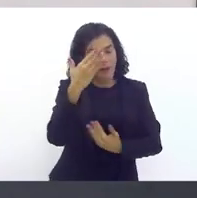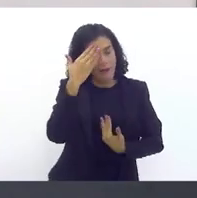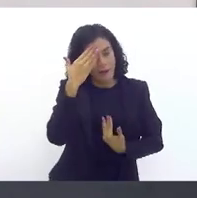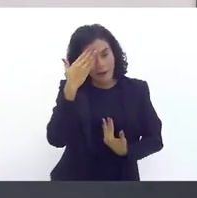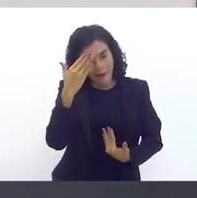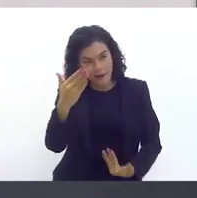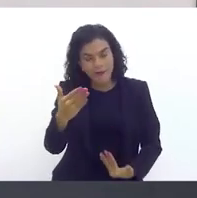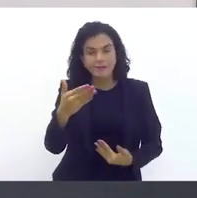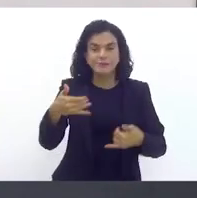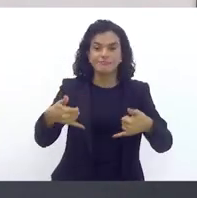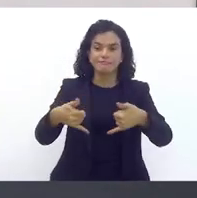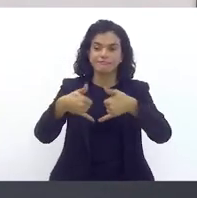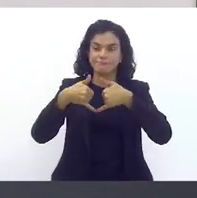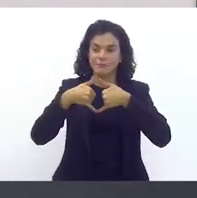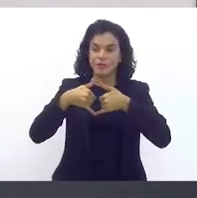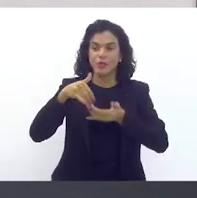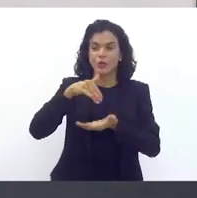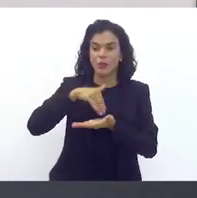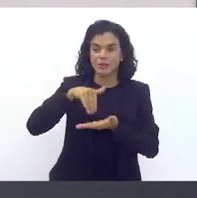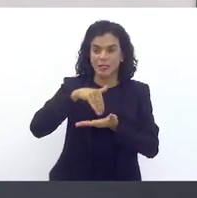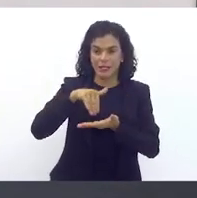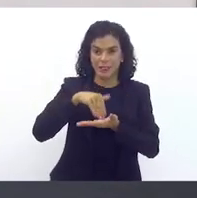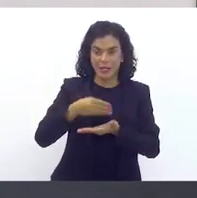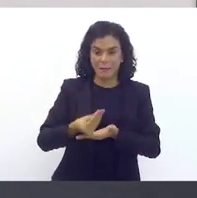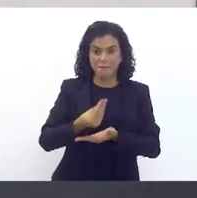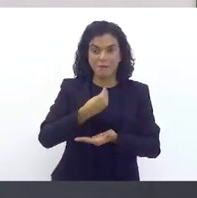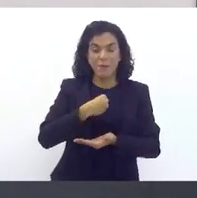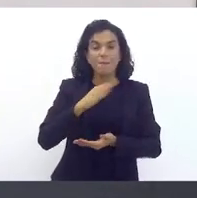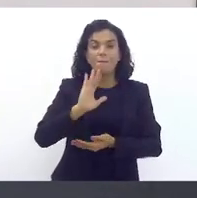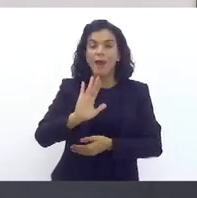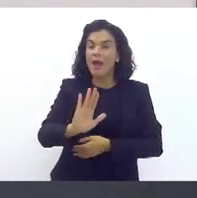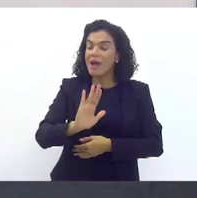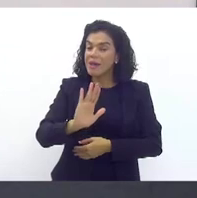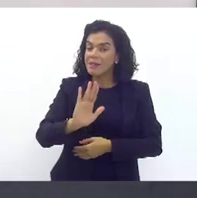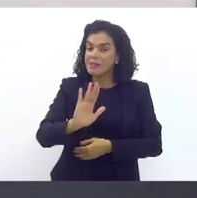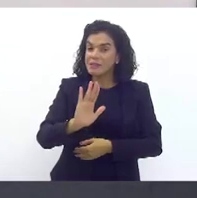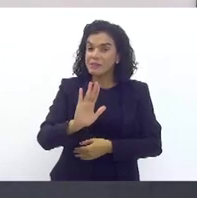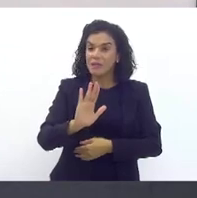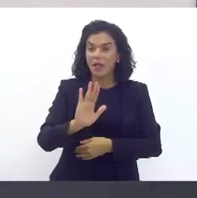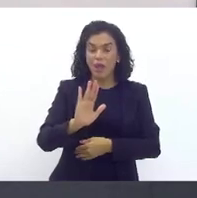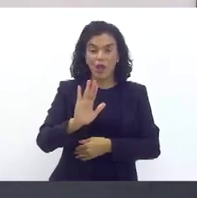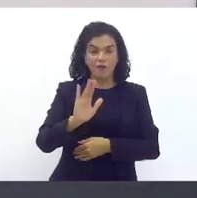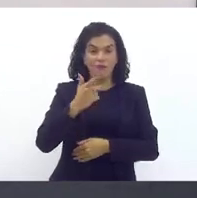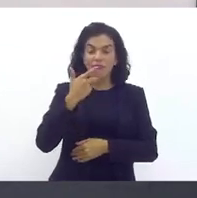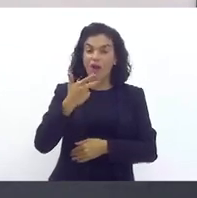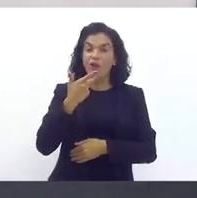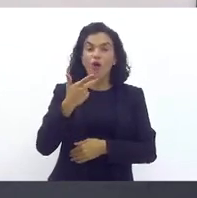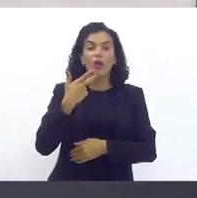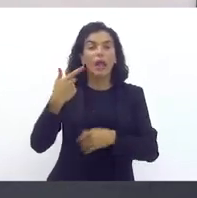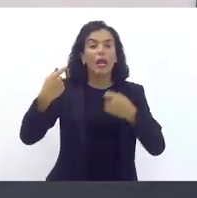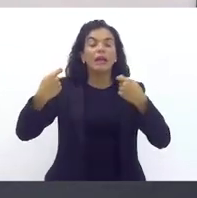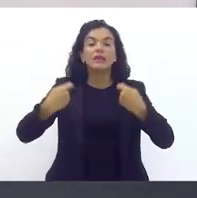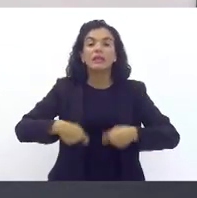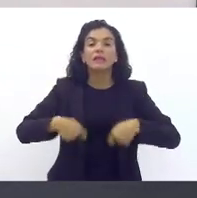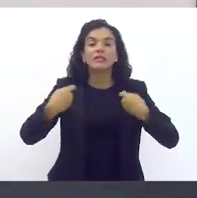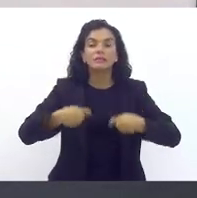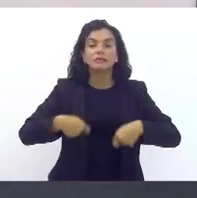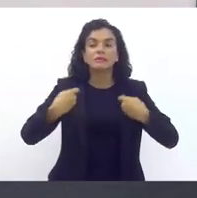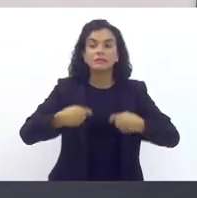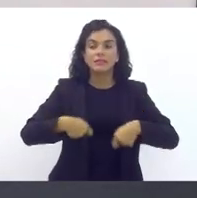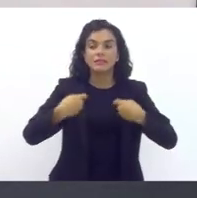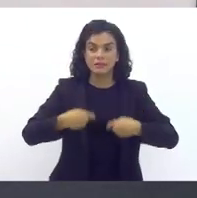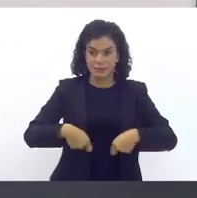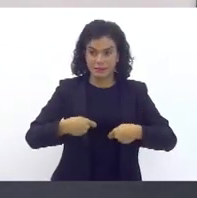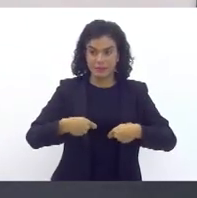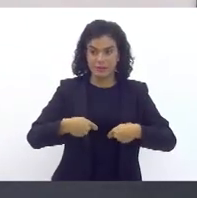agradecer o telefonema que o secretário Luizinho me deu, mas ele disse que aquele organismo era necessário